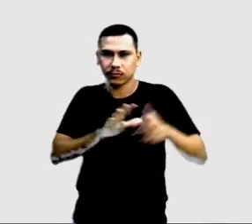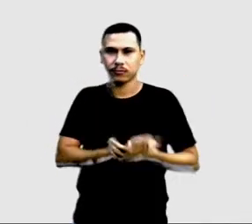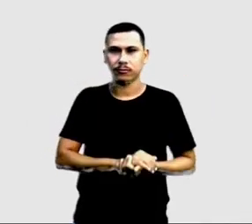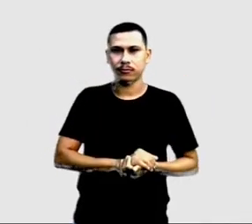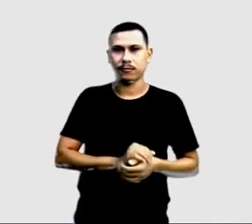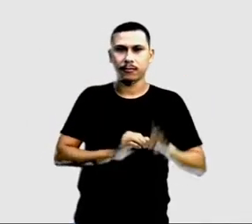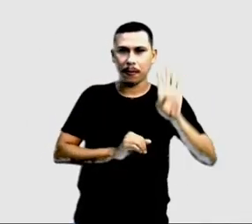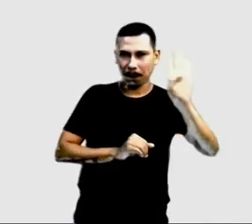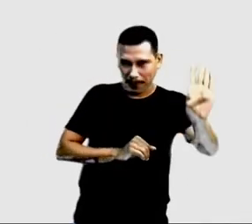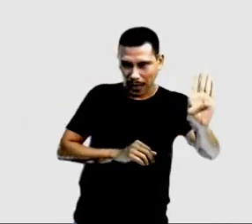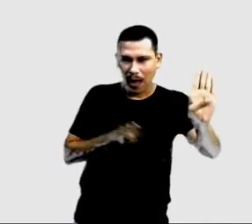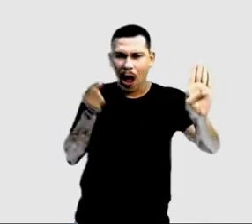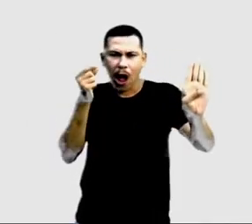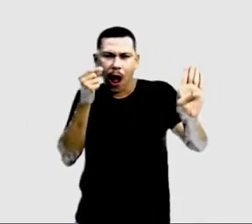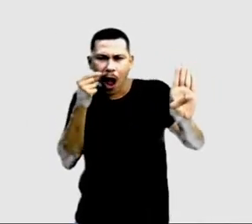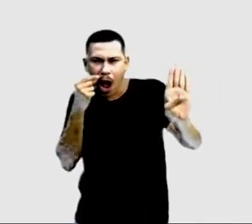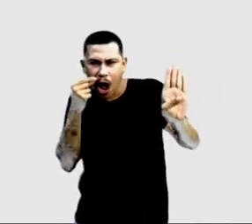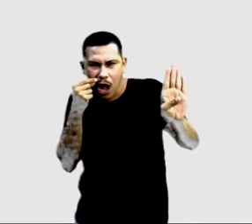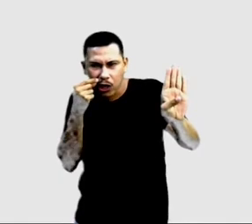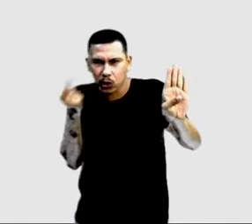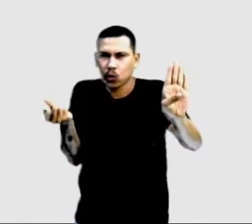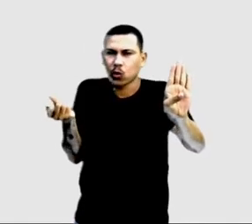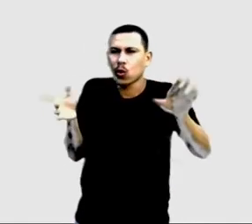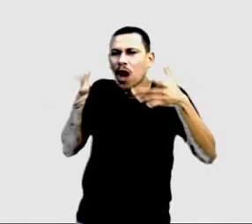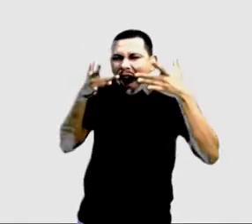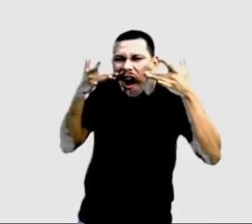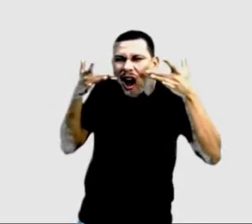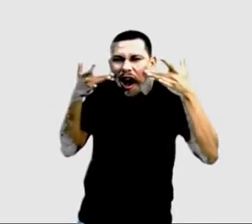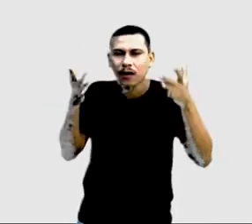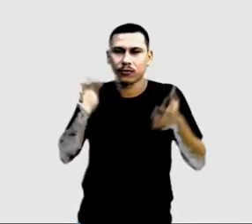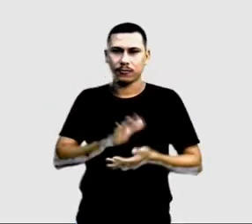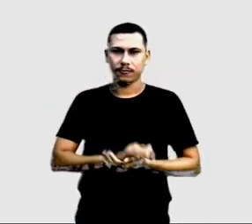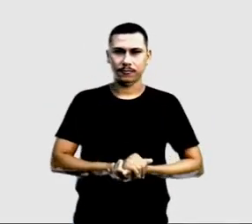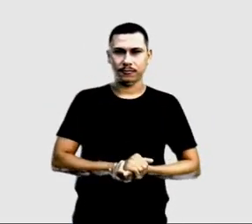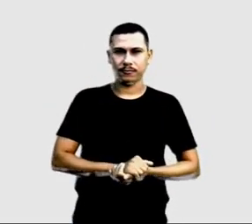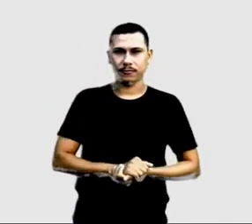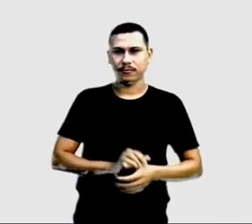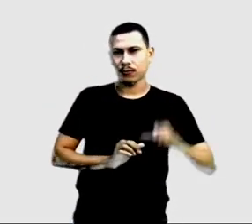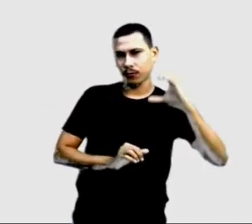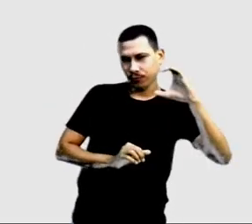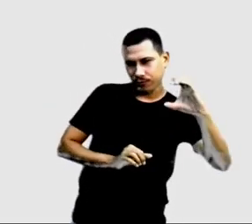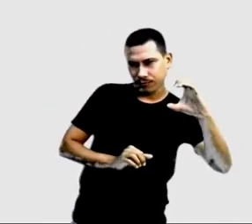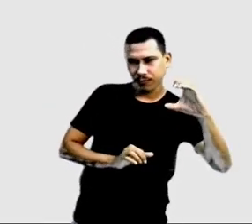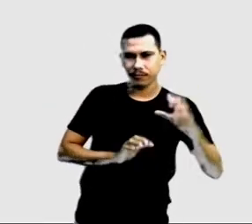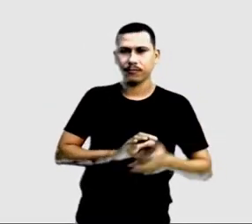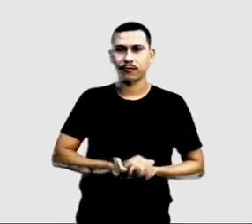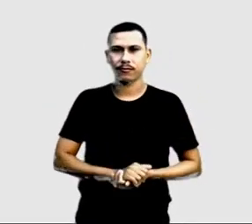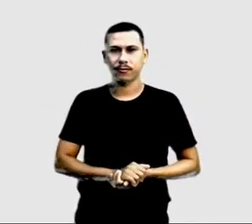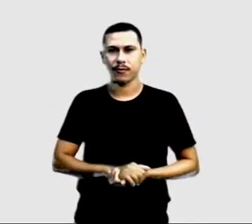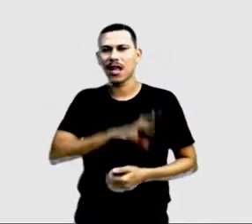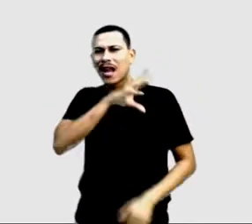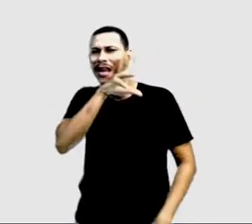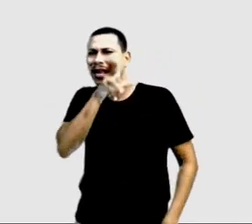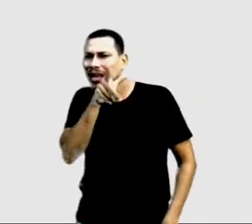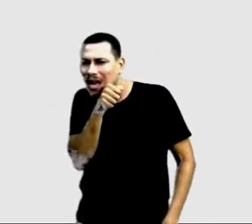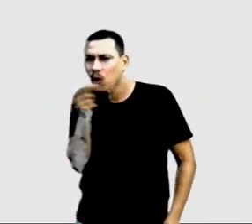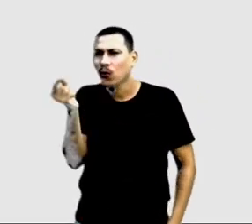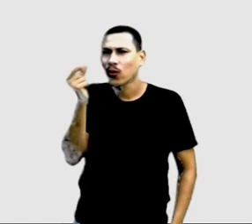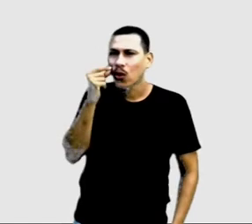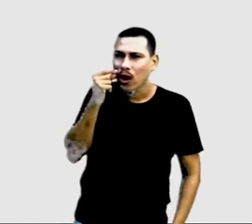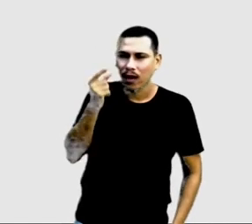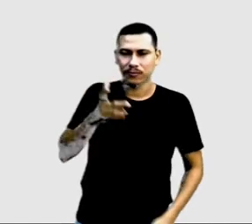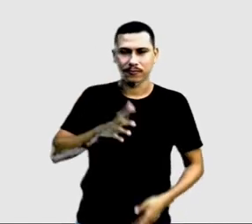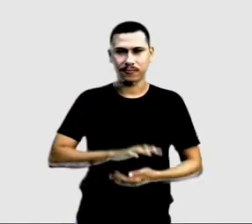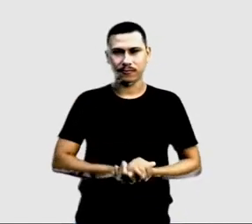B, o rato e o gato? C, o leão e o